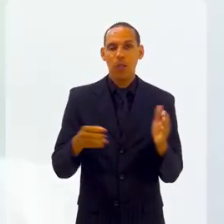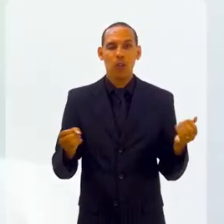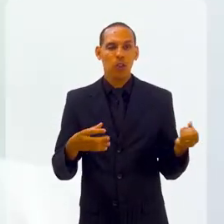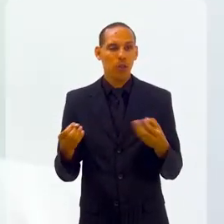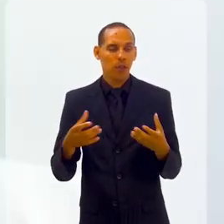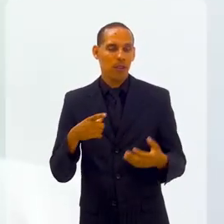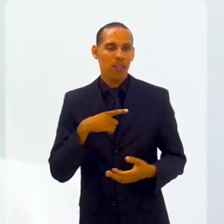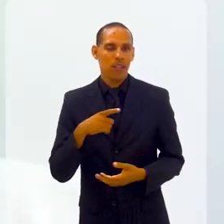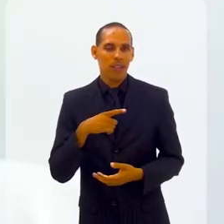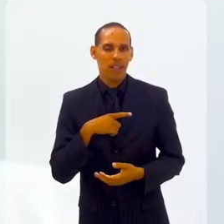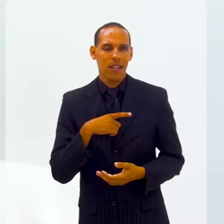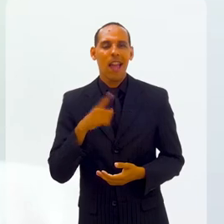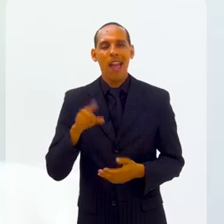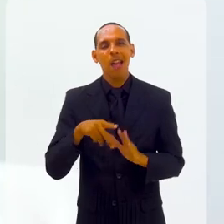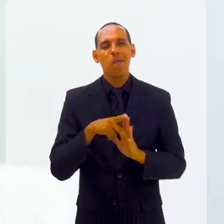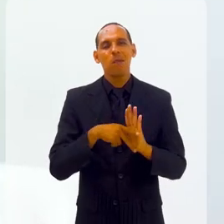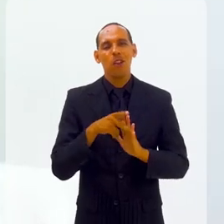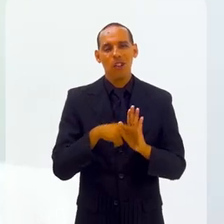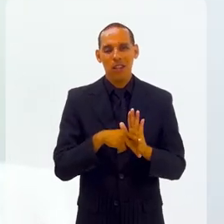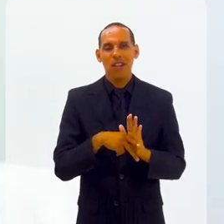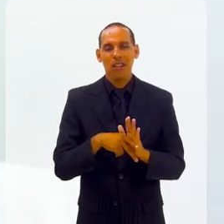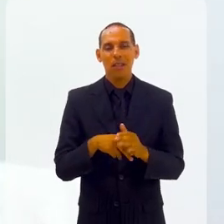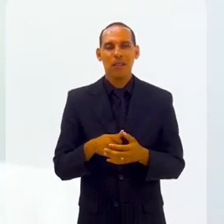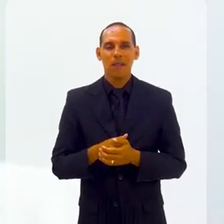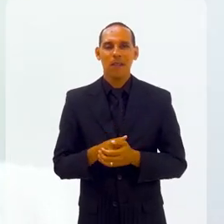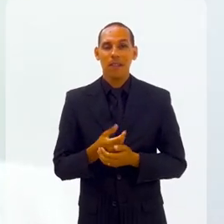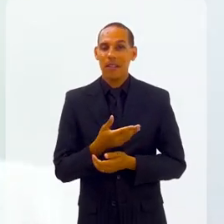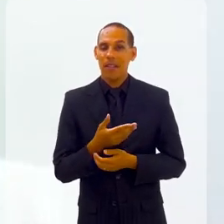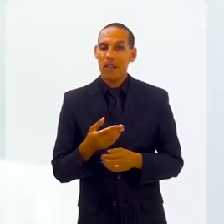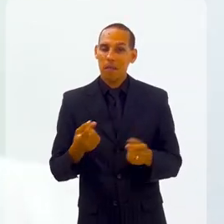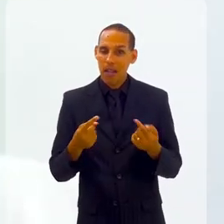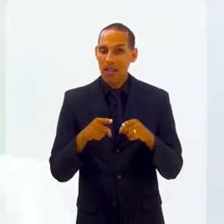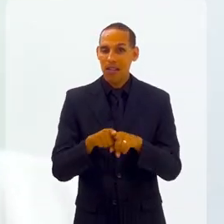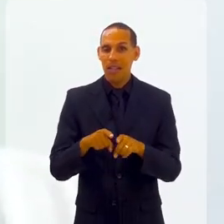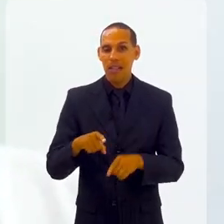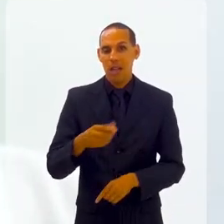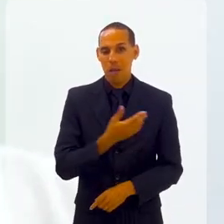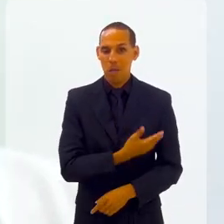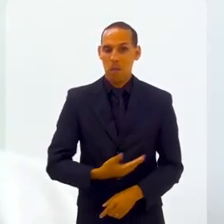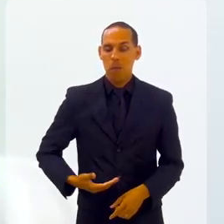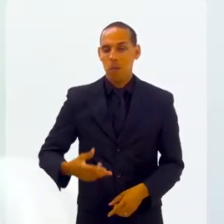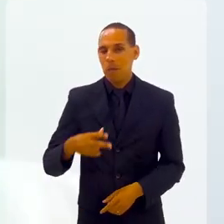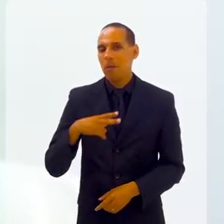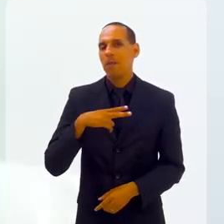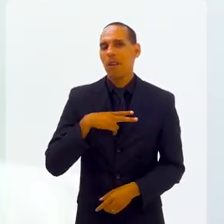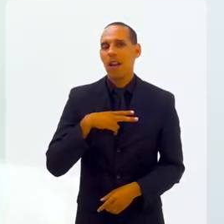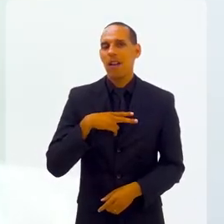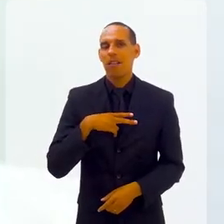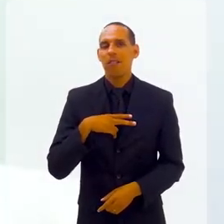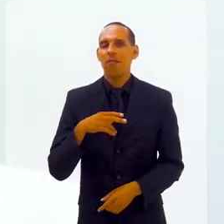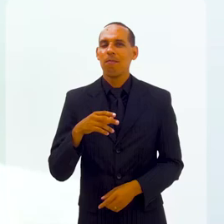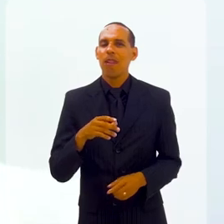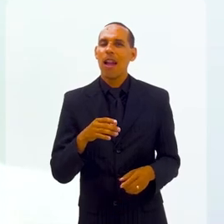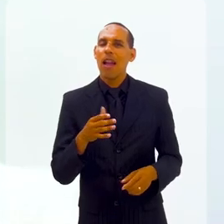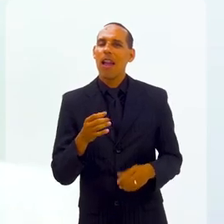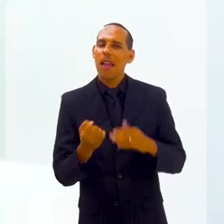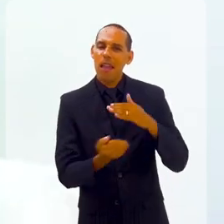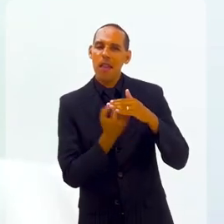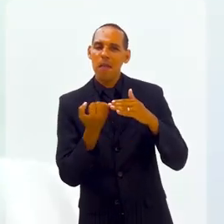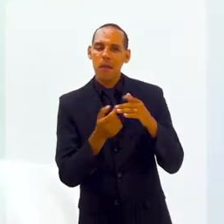de projetos de inovação aberta como com a parceria público privada né de pequenas